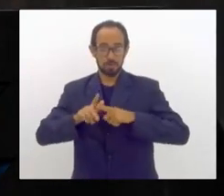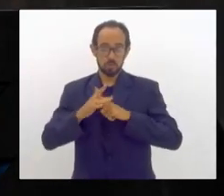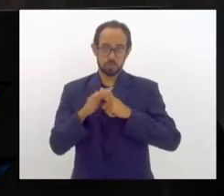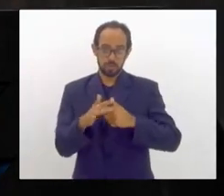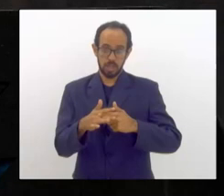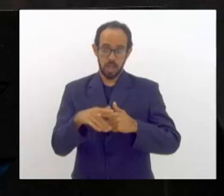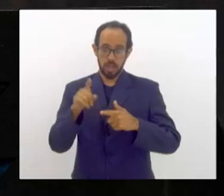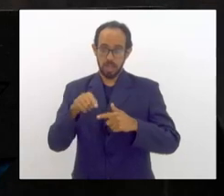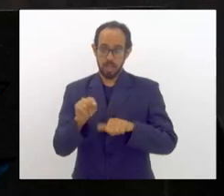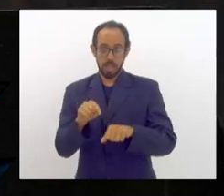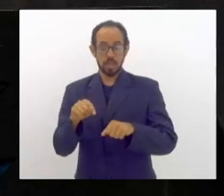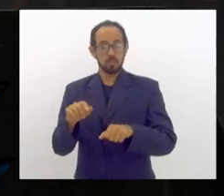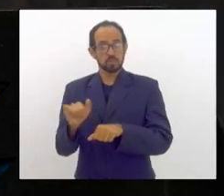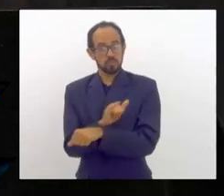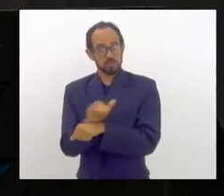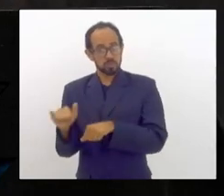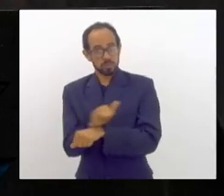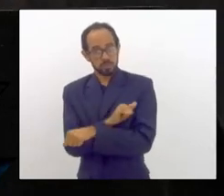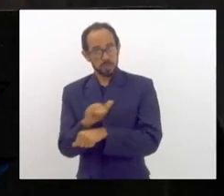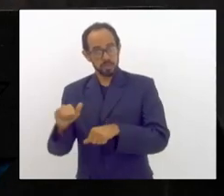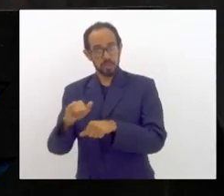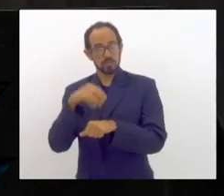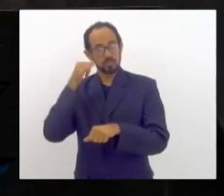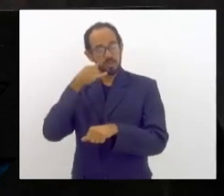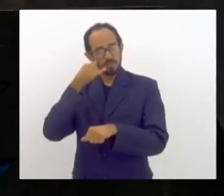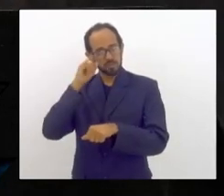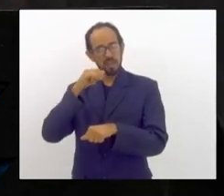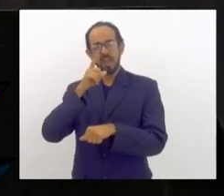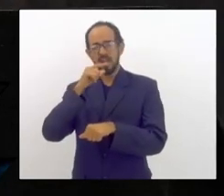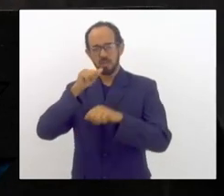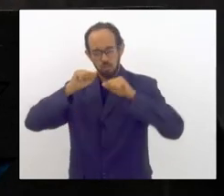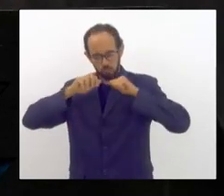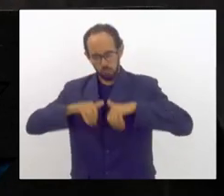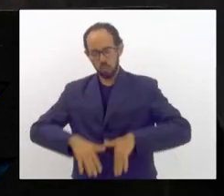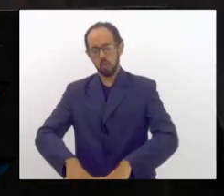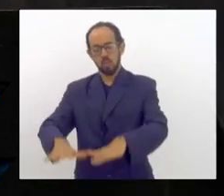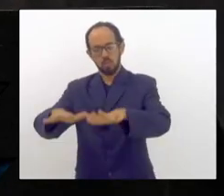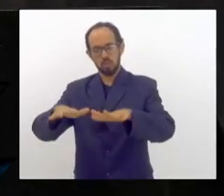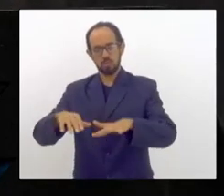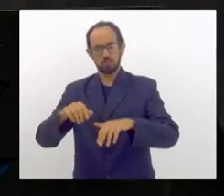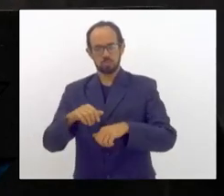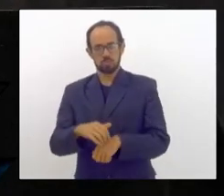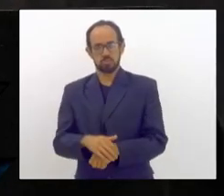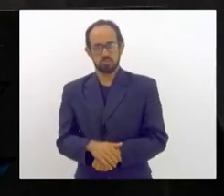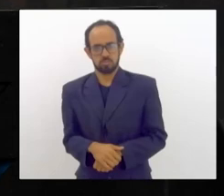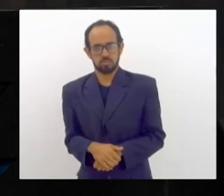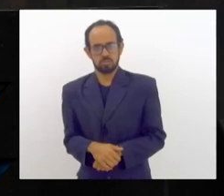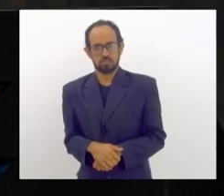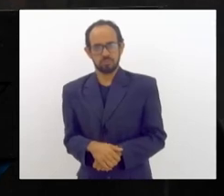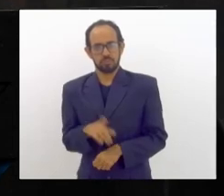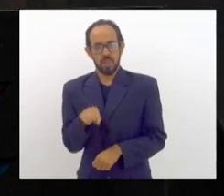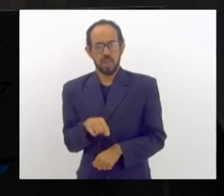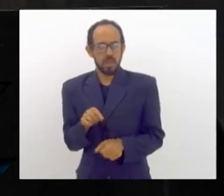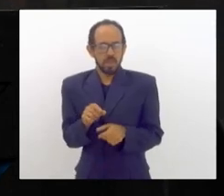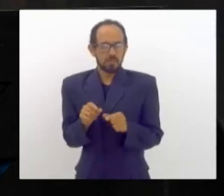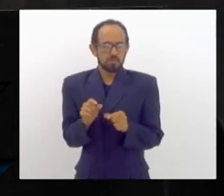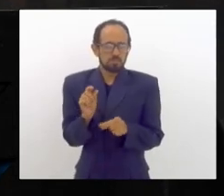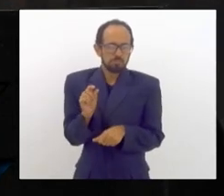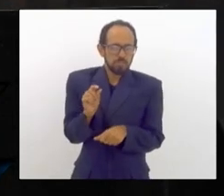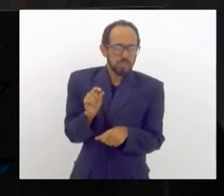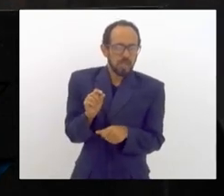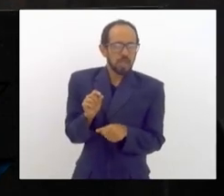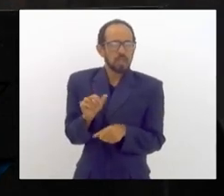uma contenção atrás da casa, é um caimento da calha, da água e do esgoto. É uma pequena